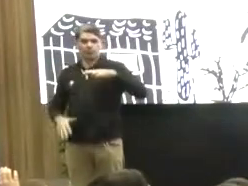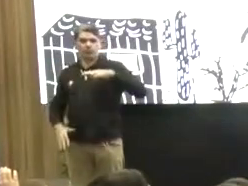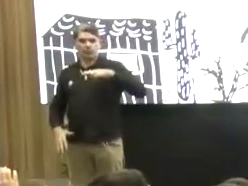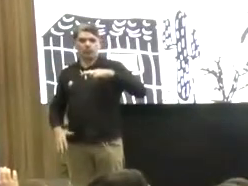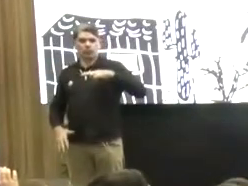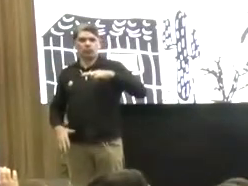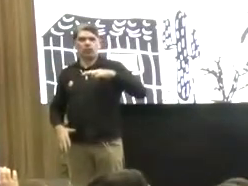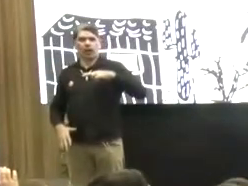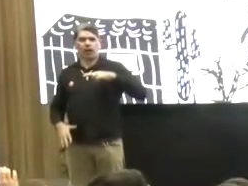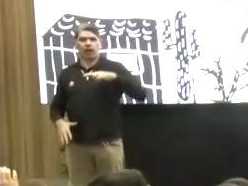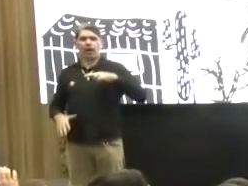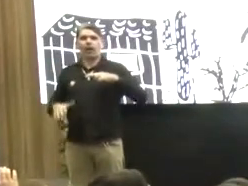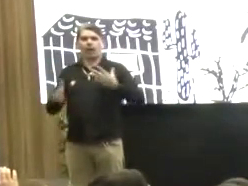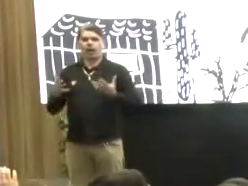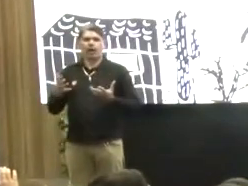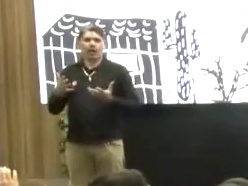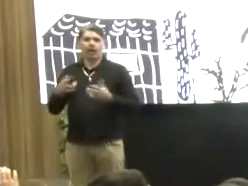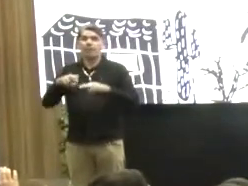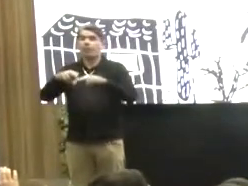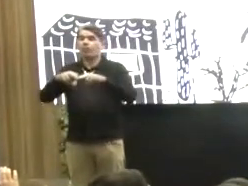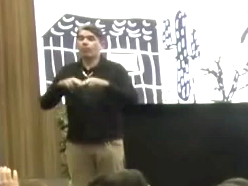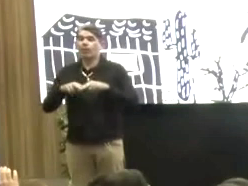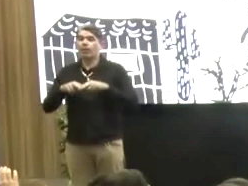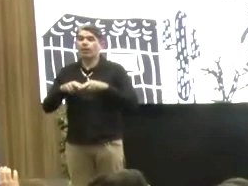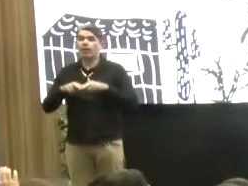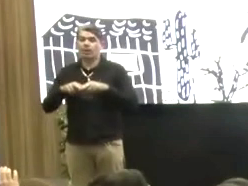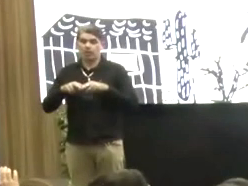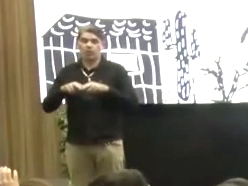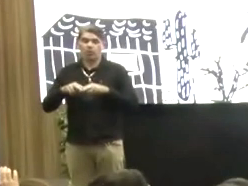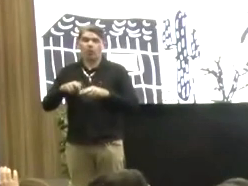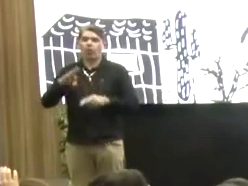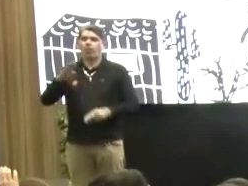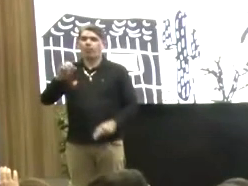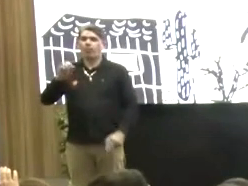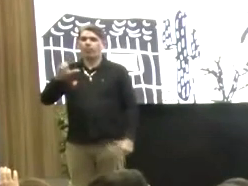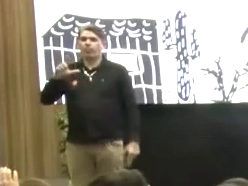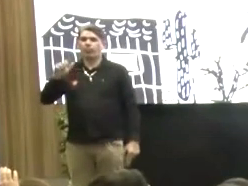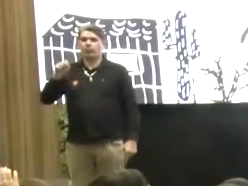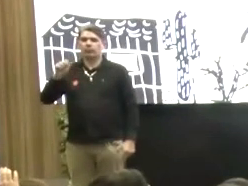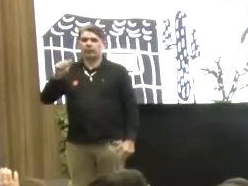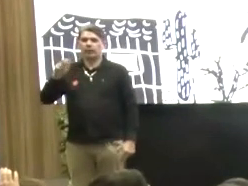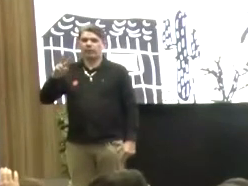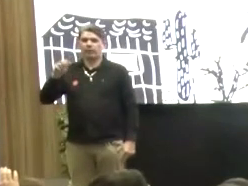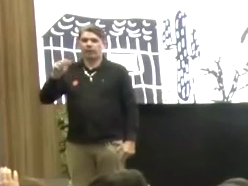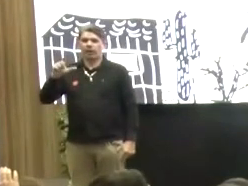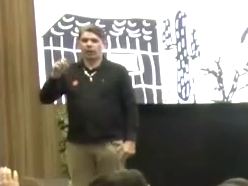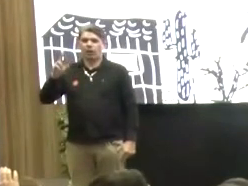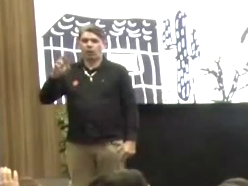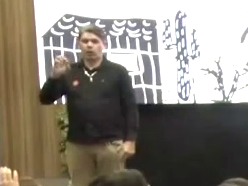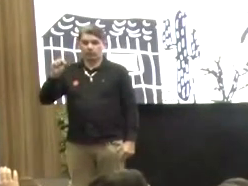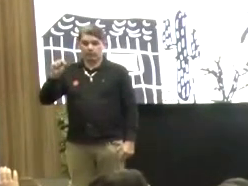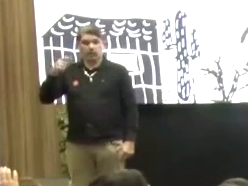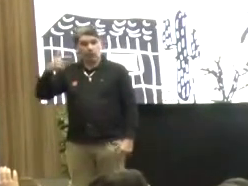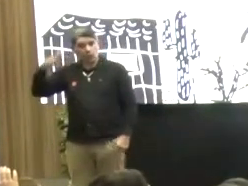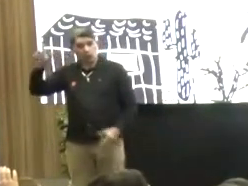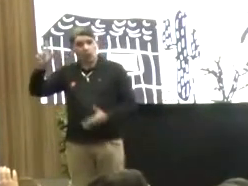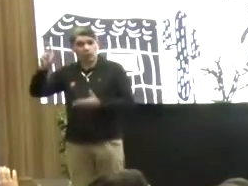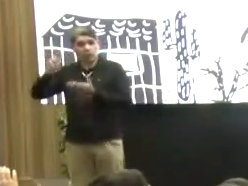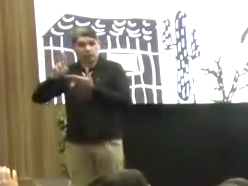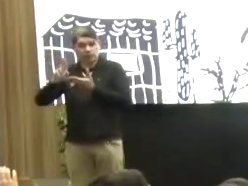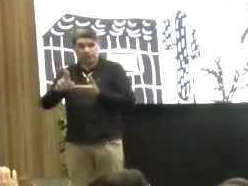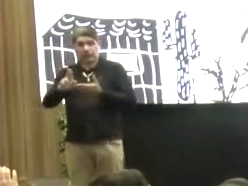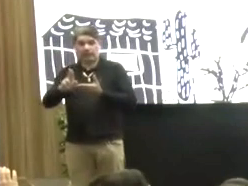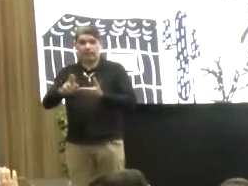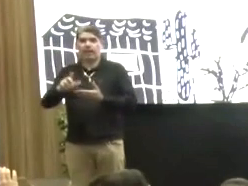dos acionistas da Bolsa de Valores. E aí a gente tem uma universidade hoje no Brasil, um grupo, né? Laureate, por exemplo, tem